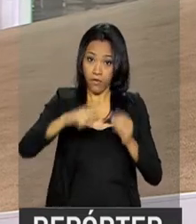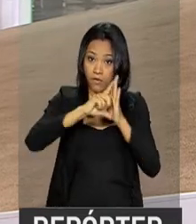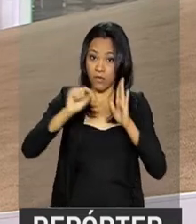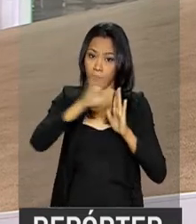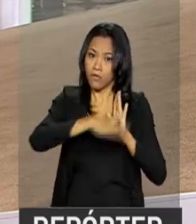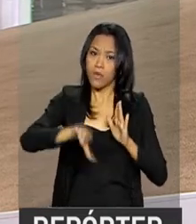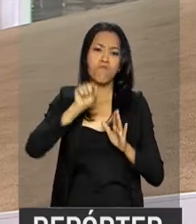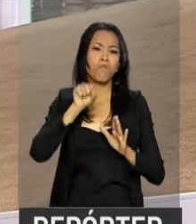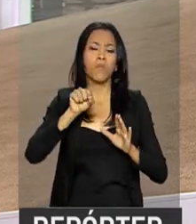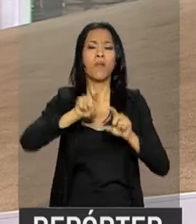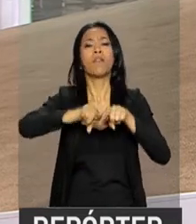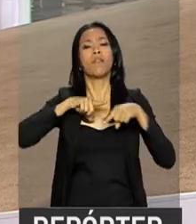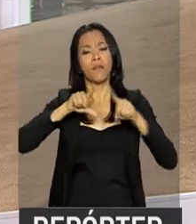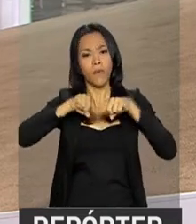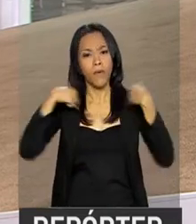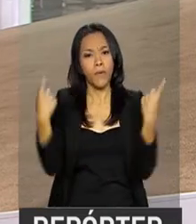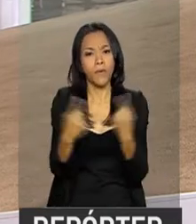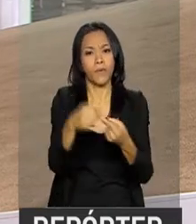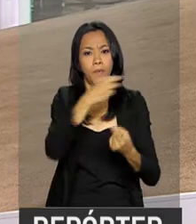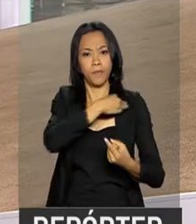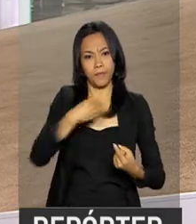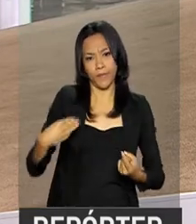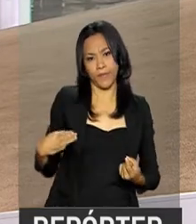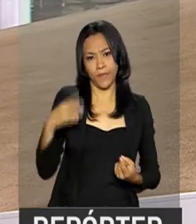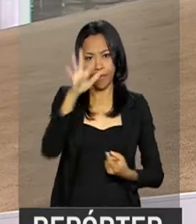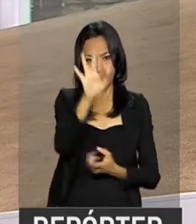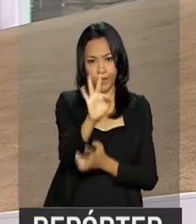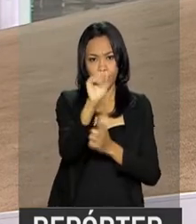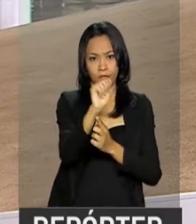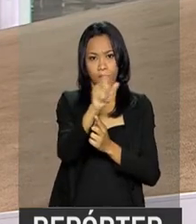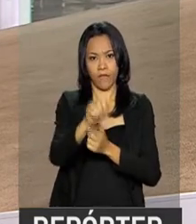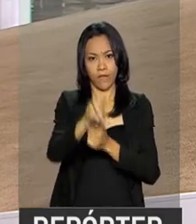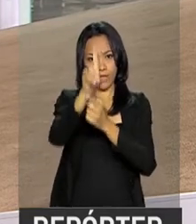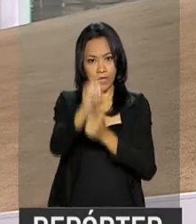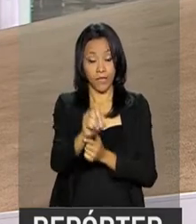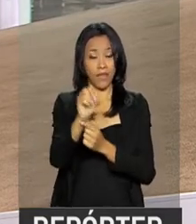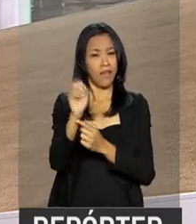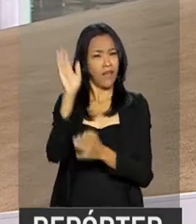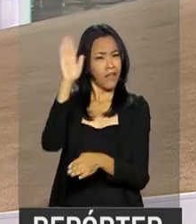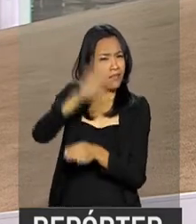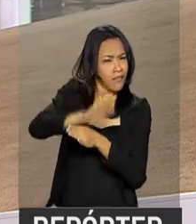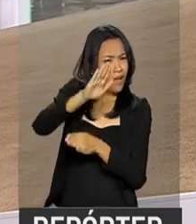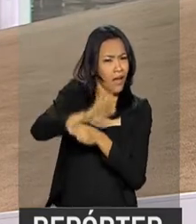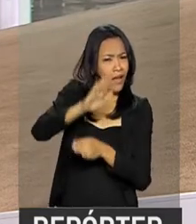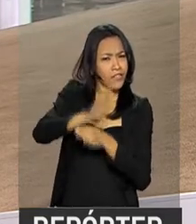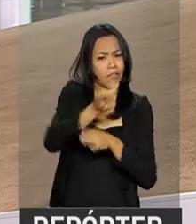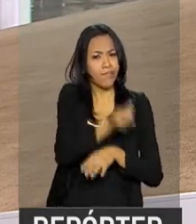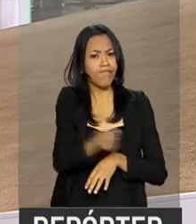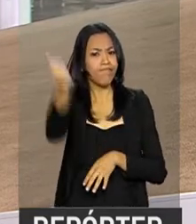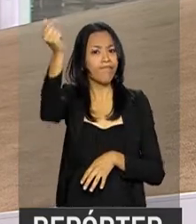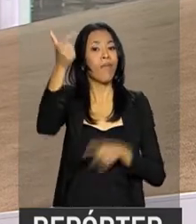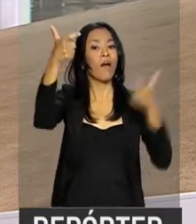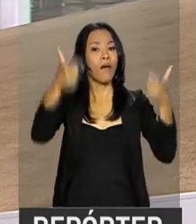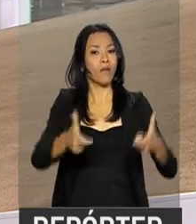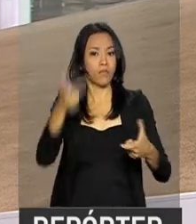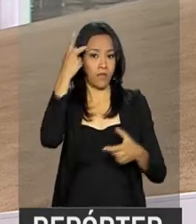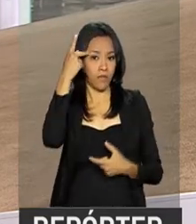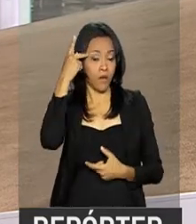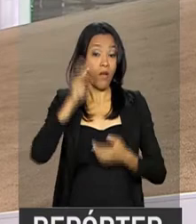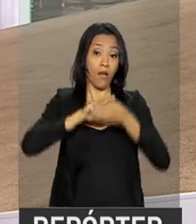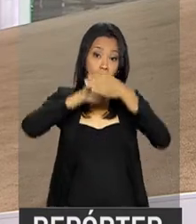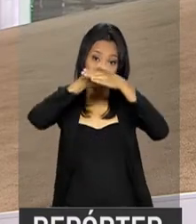reúne com o ministro da fazenda henrique meirelles e no finalzinho da tarde ele embarca para são paulo onde à noite